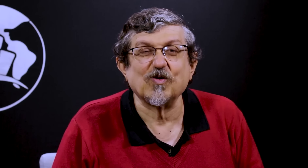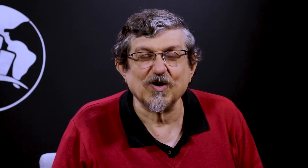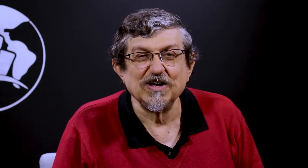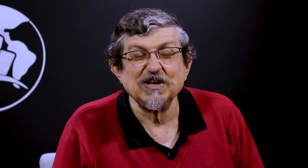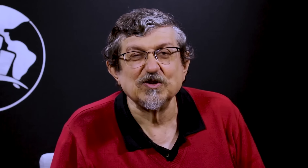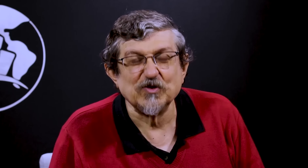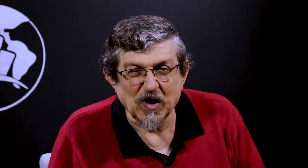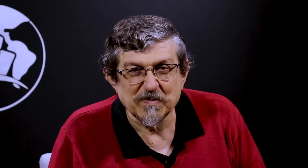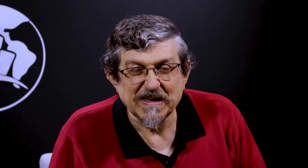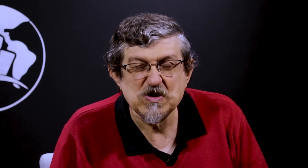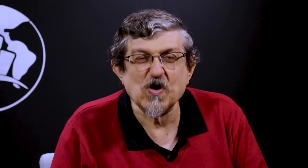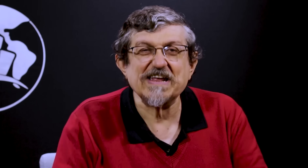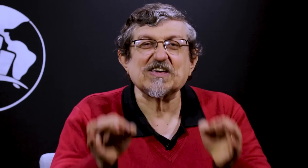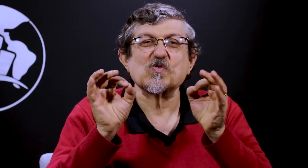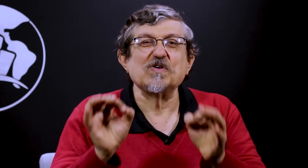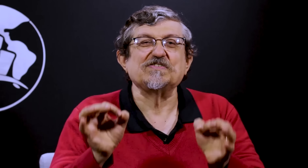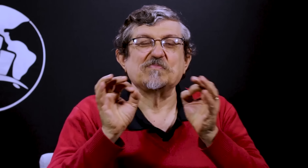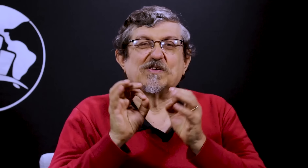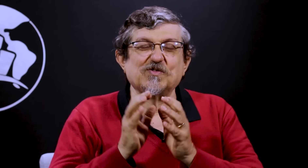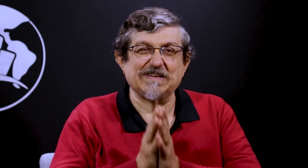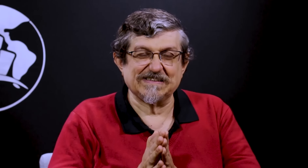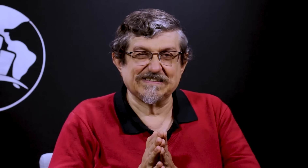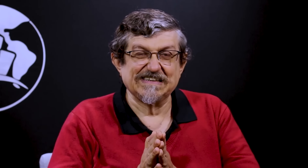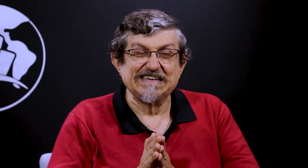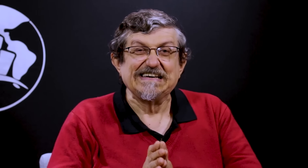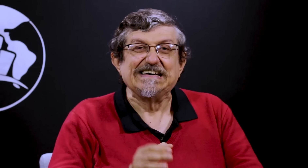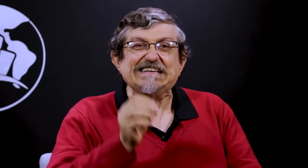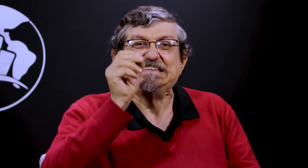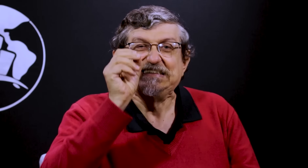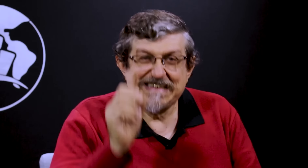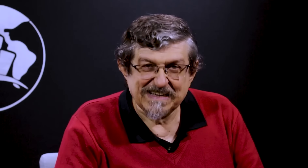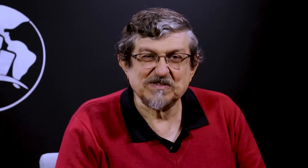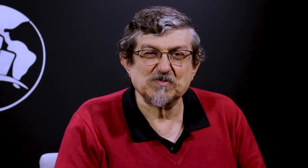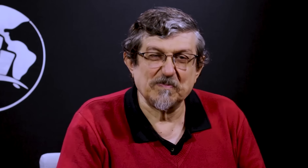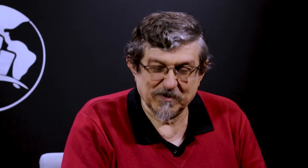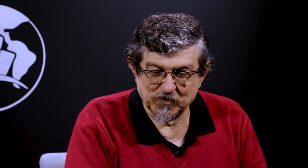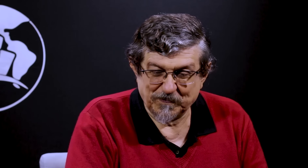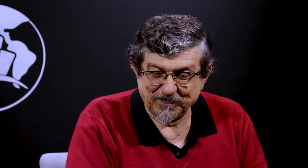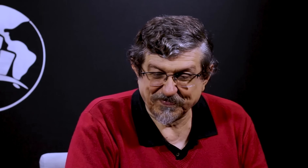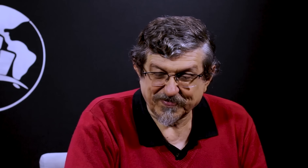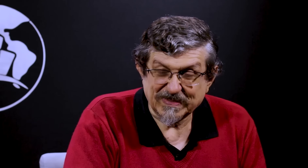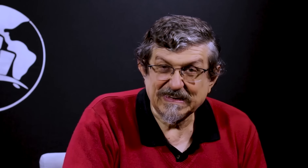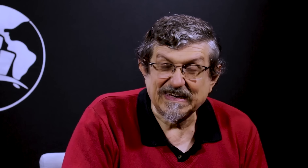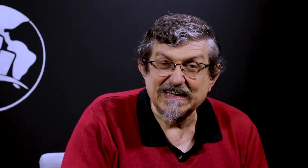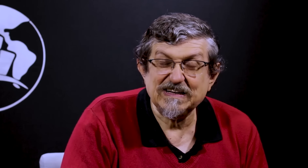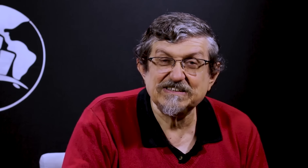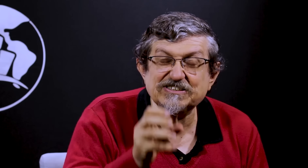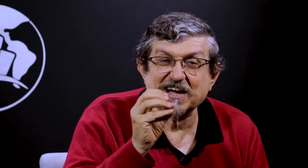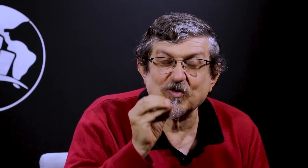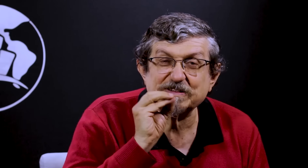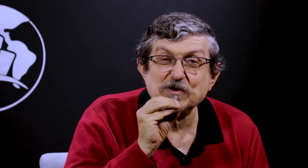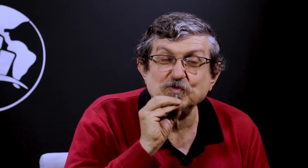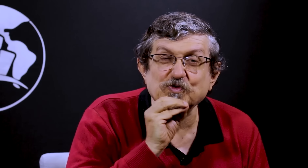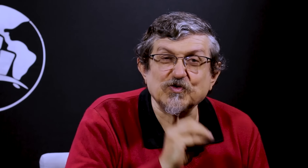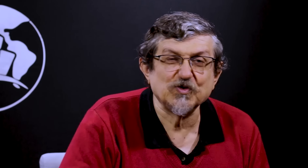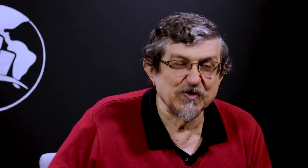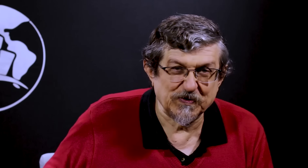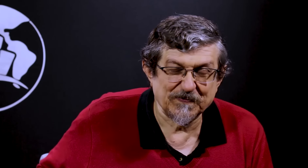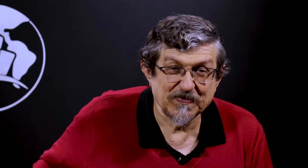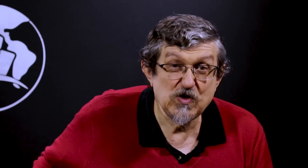o Jacó dorme. E olha que coisa impressionante, nesse momento Jacó tem